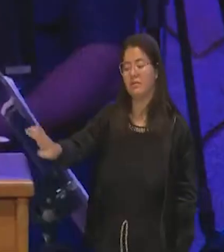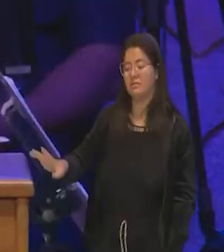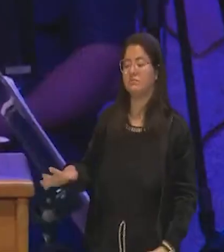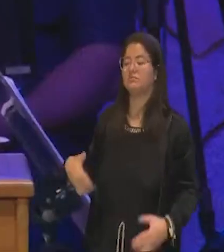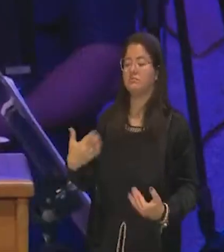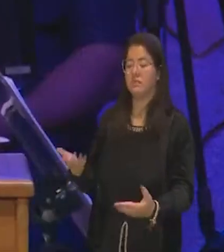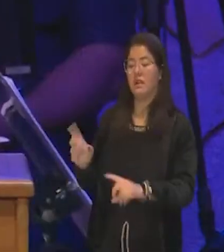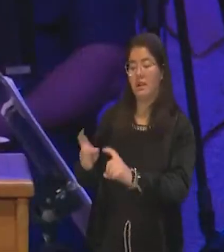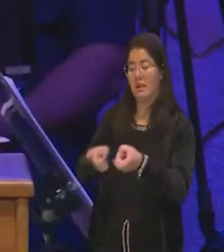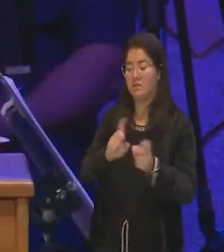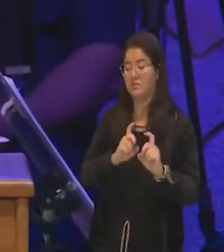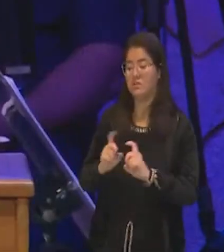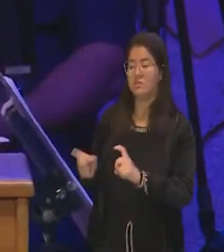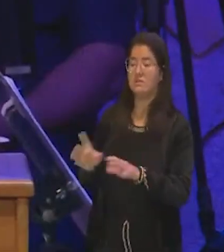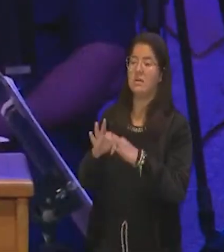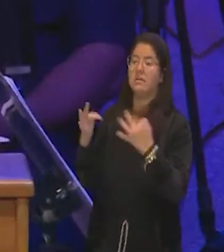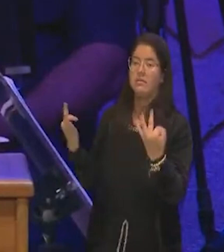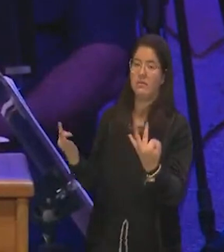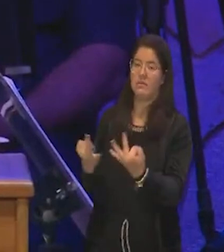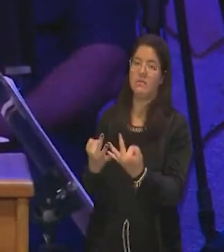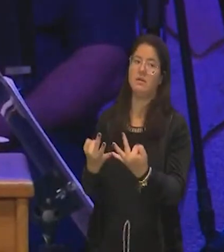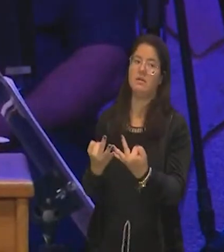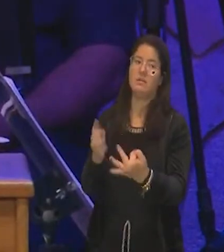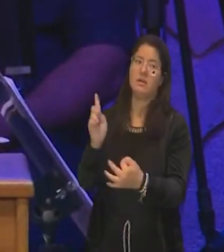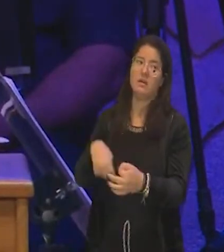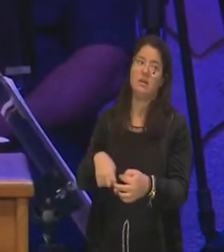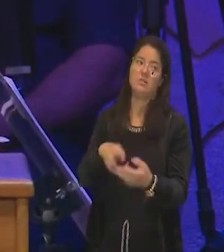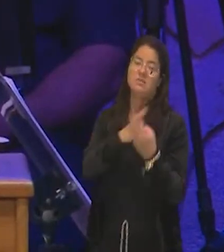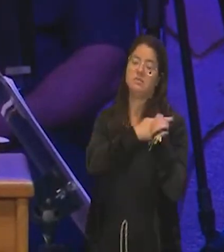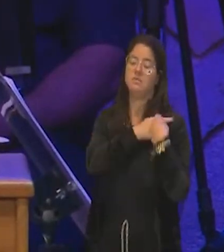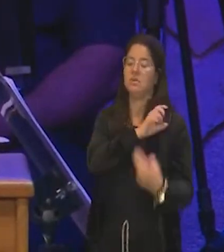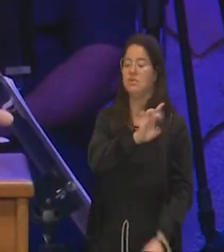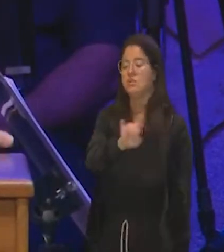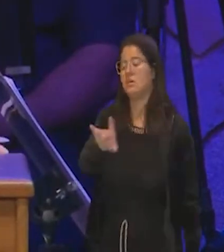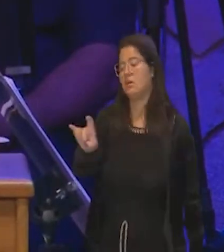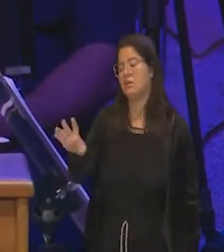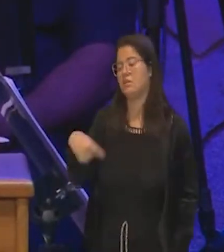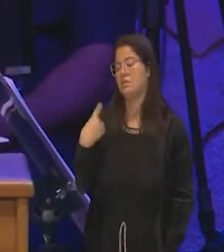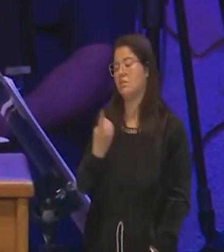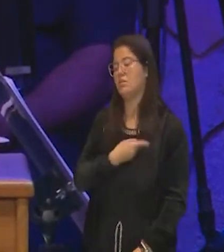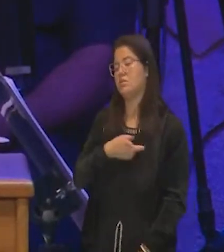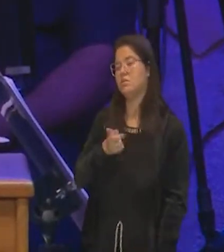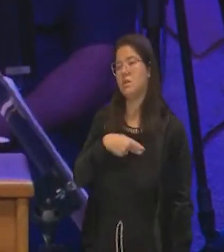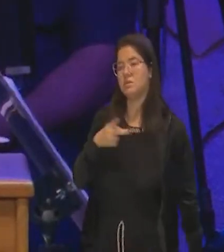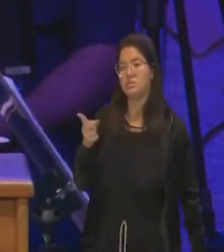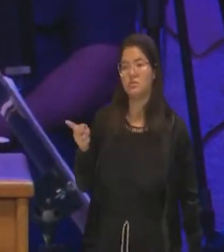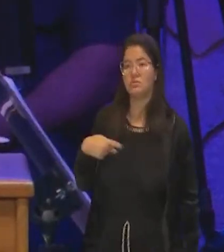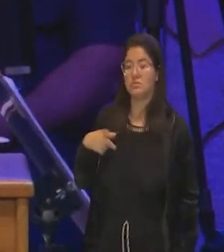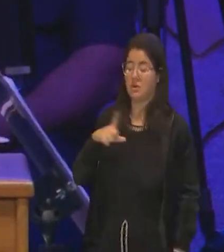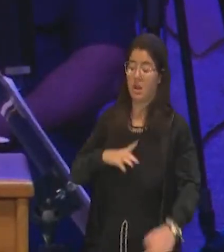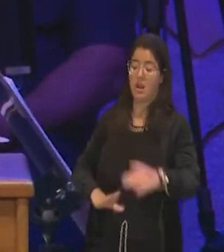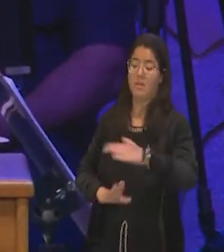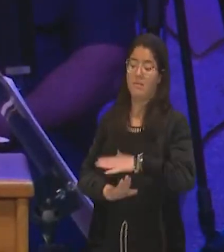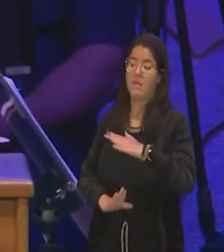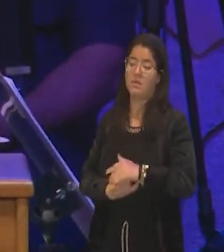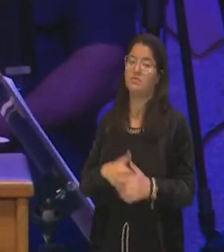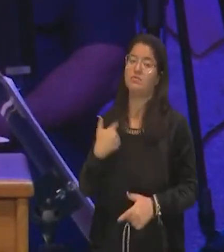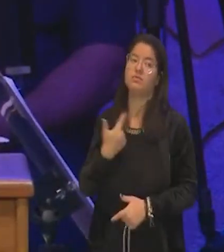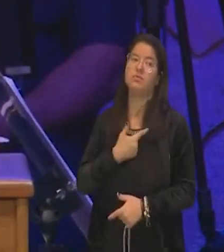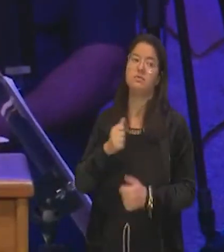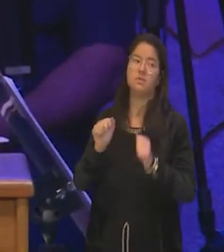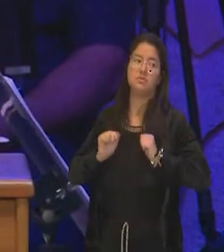O governo da sua casa compete a cada um. E nós, pastores, temos limites em nossas ações.